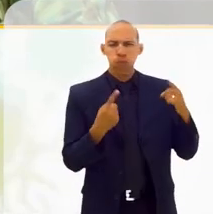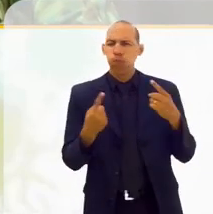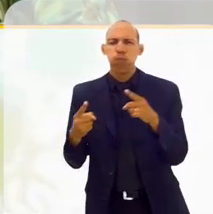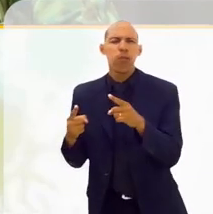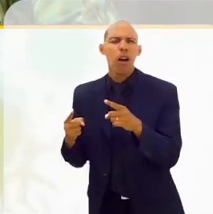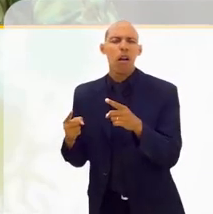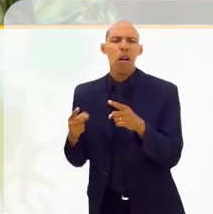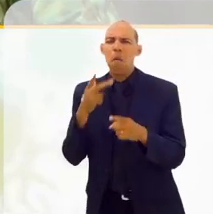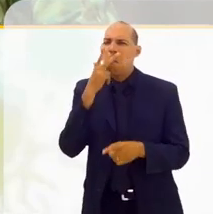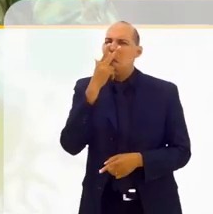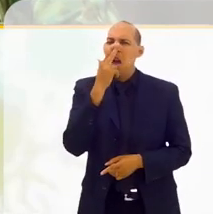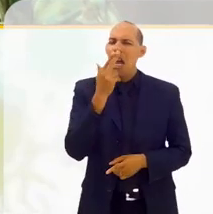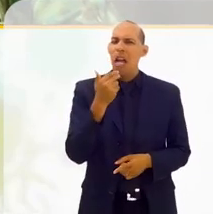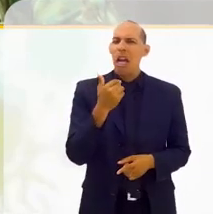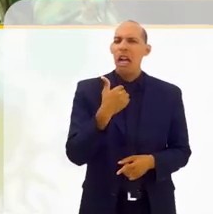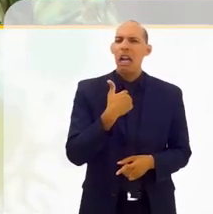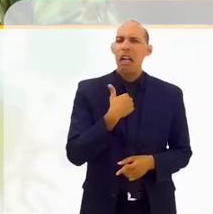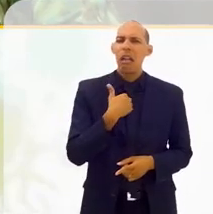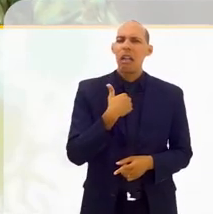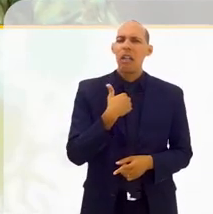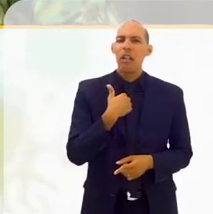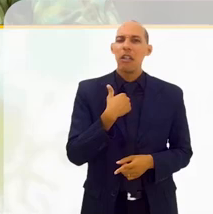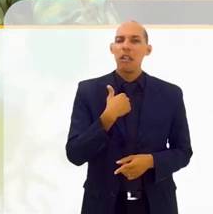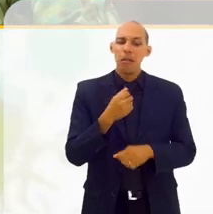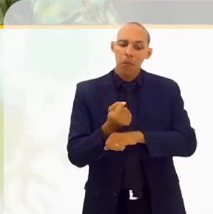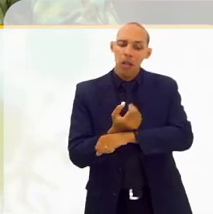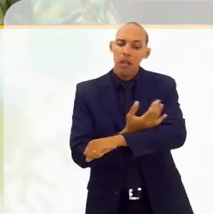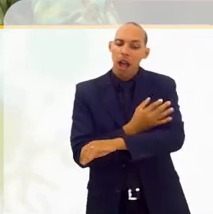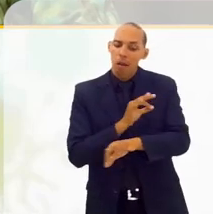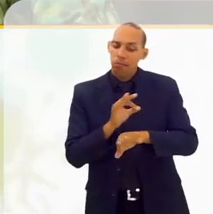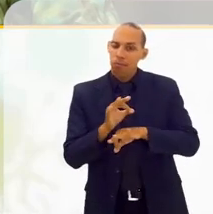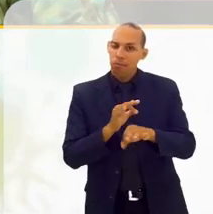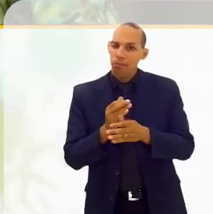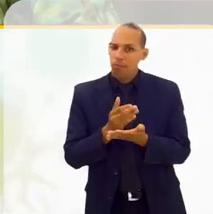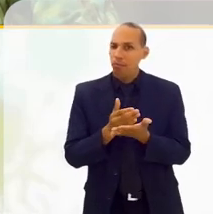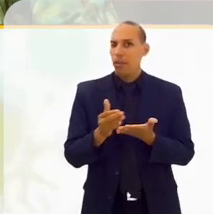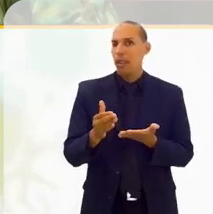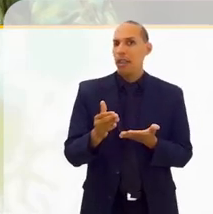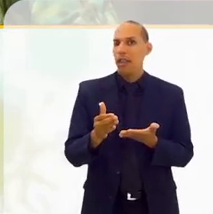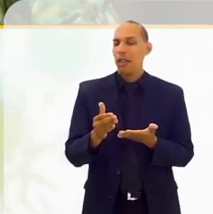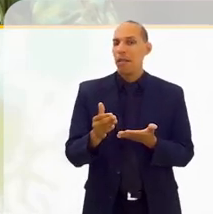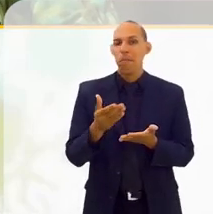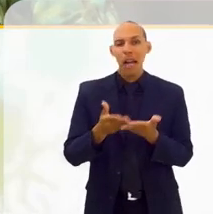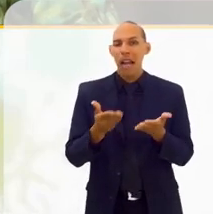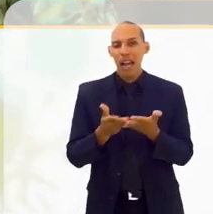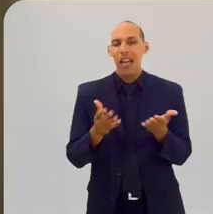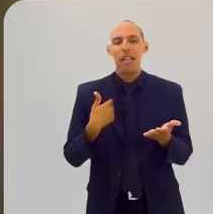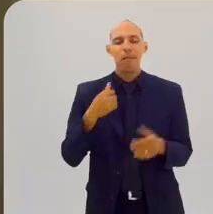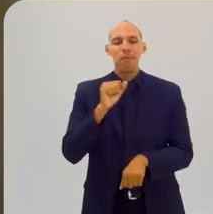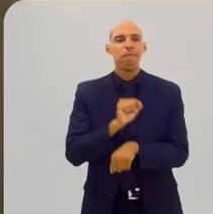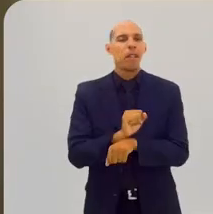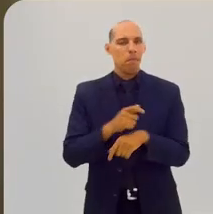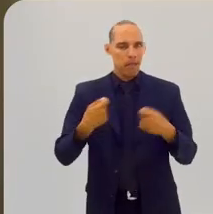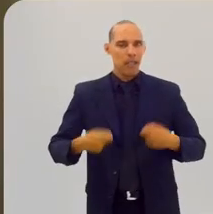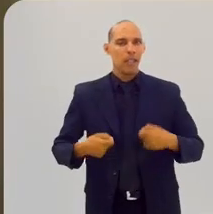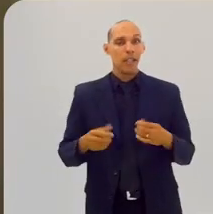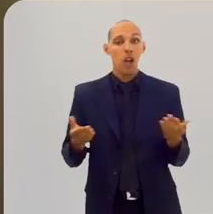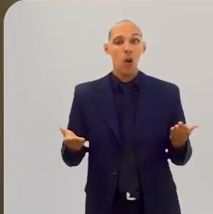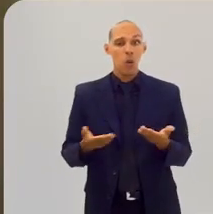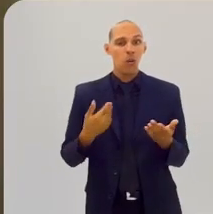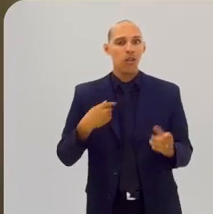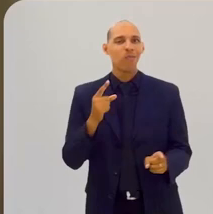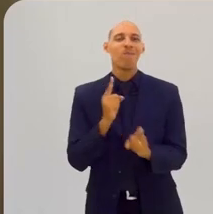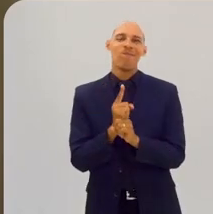e parecia que tava que eu tava perdendo o controle das minhas emoções de fato eu tava então eu tive que parar hoje